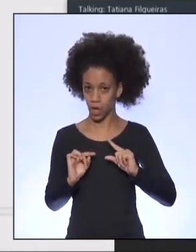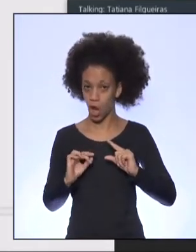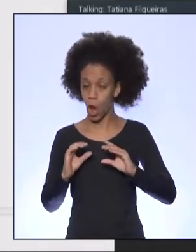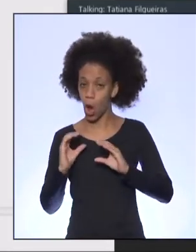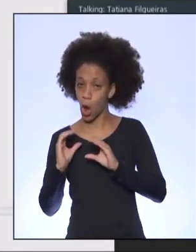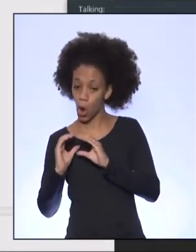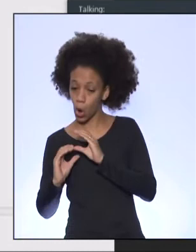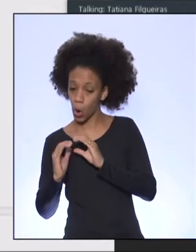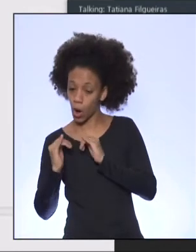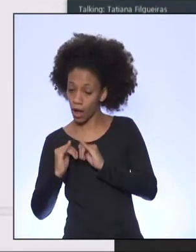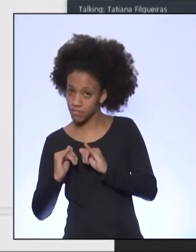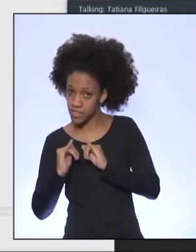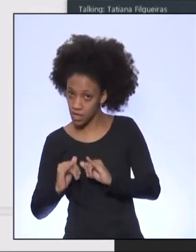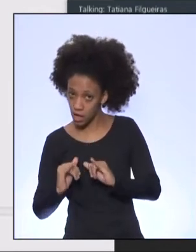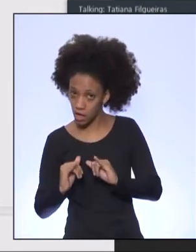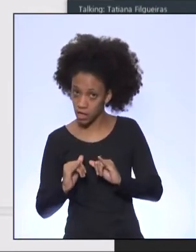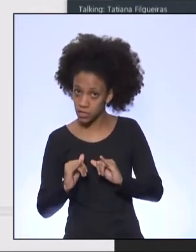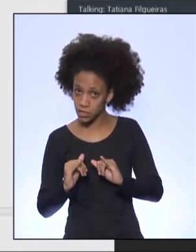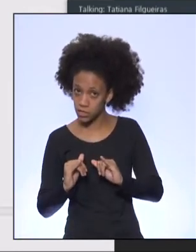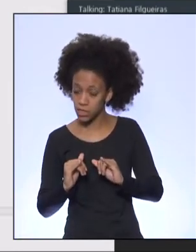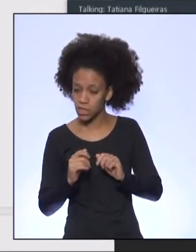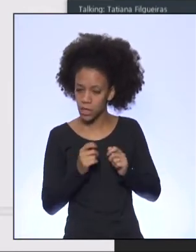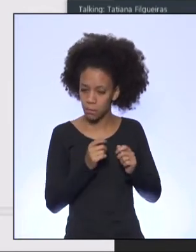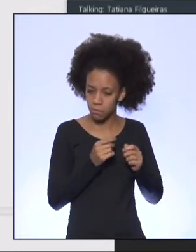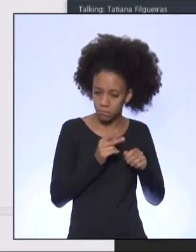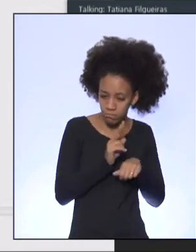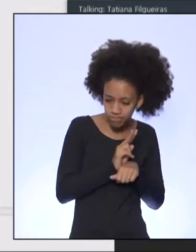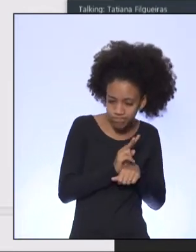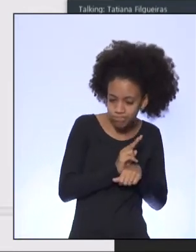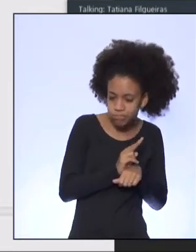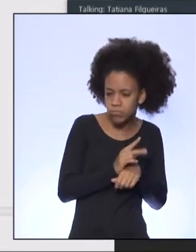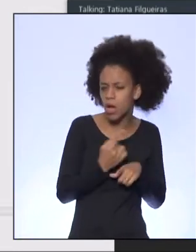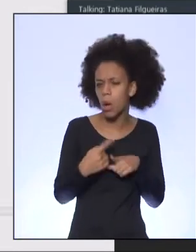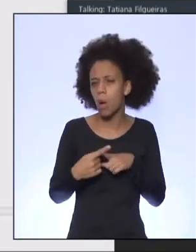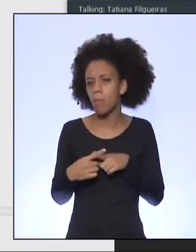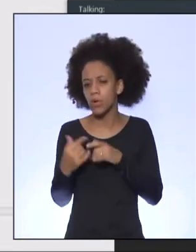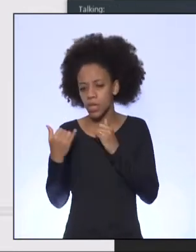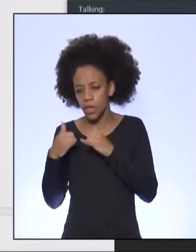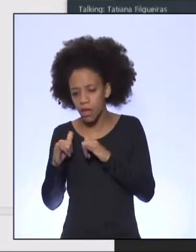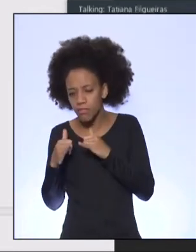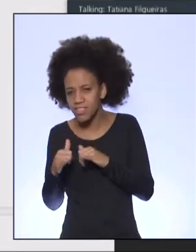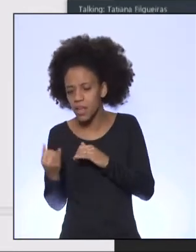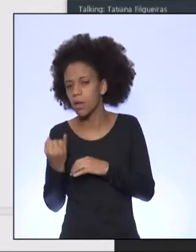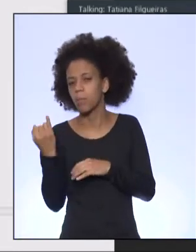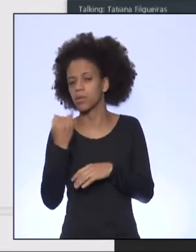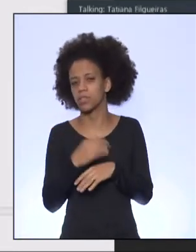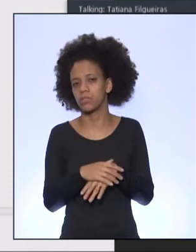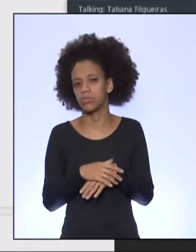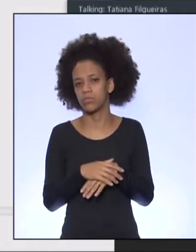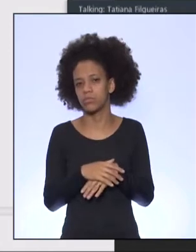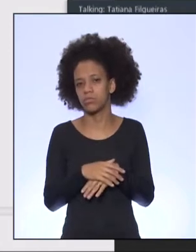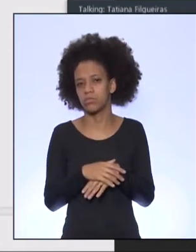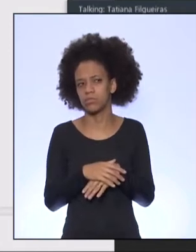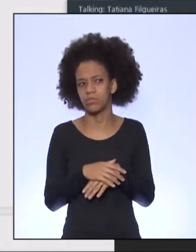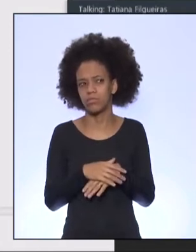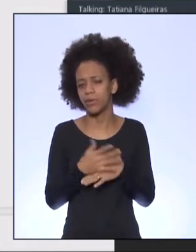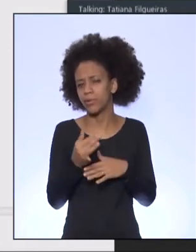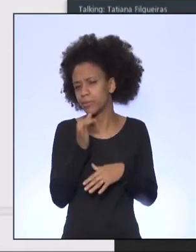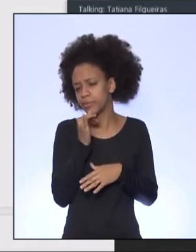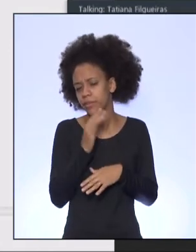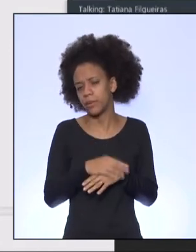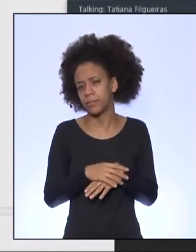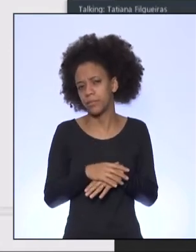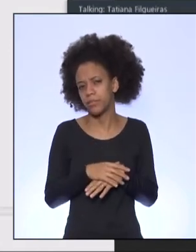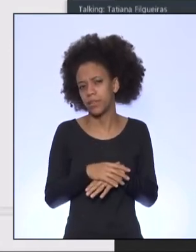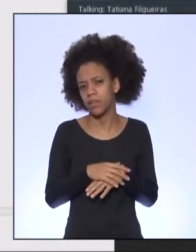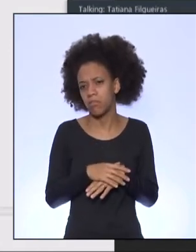monitorar. Por que comunicar é importante? Vou dar um exemplo aqui. A gente não precisa convencer ninguém que a